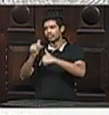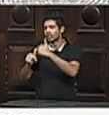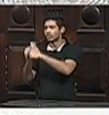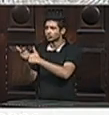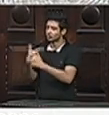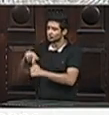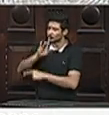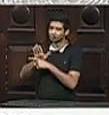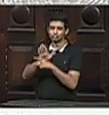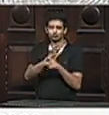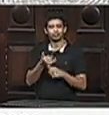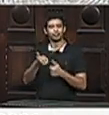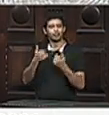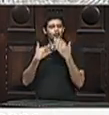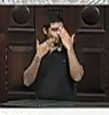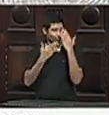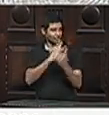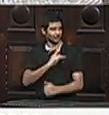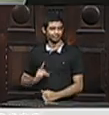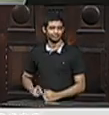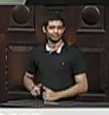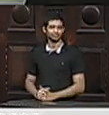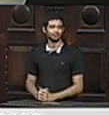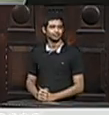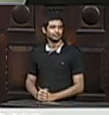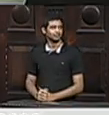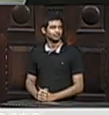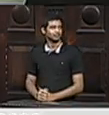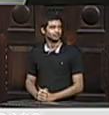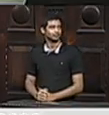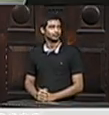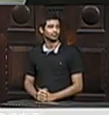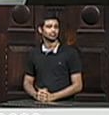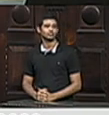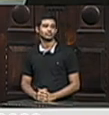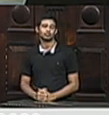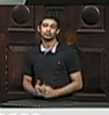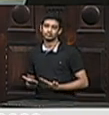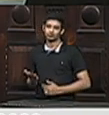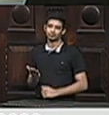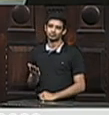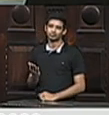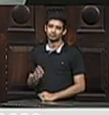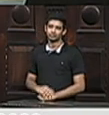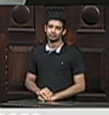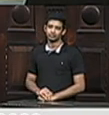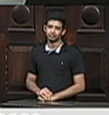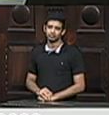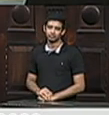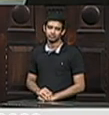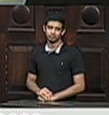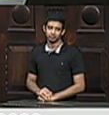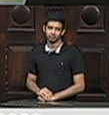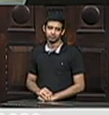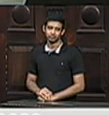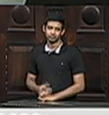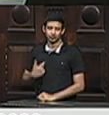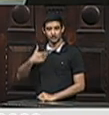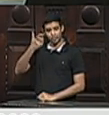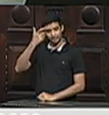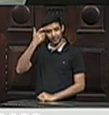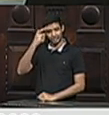não gaste o nosso discurso na direção errada e que a gente caminhe na direção de realmente fazer uma lei que atenda